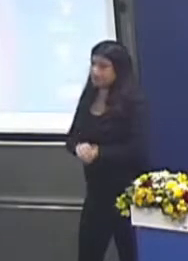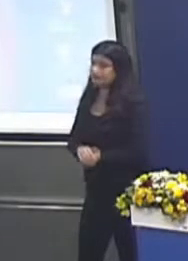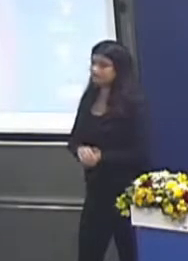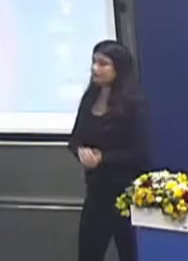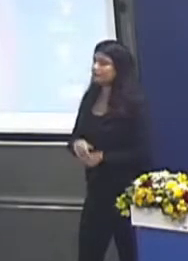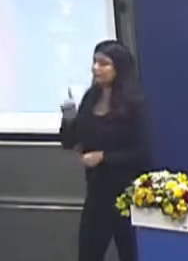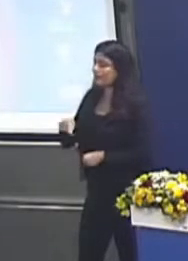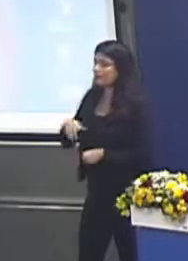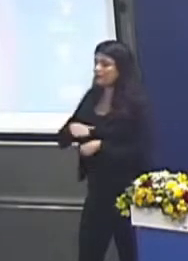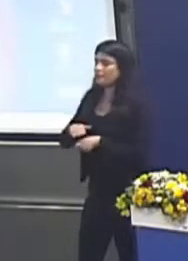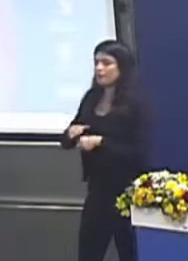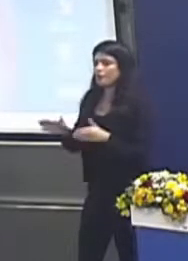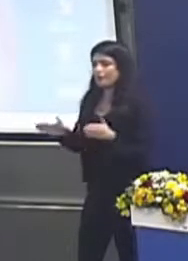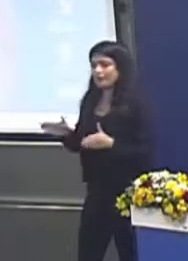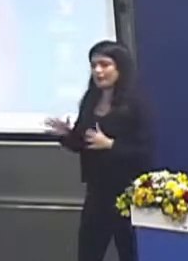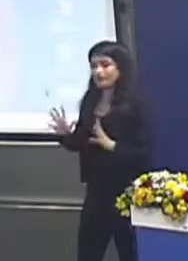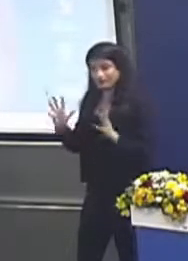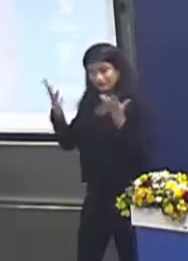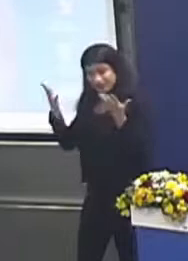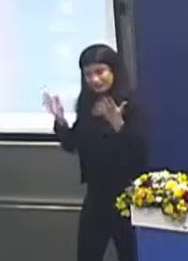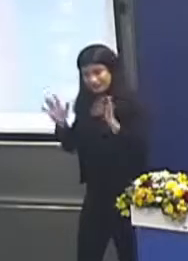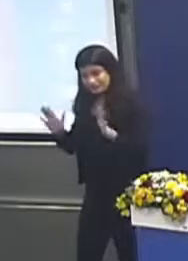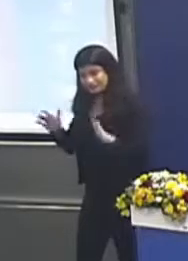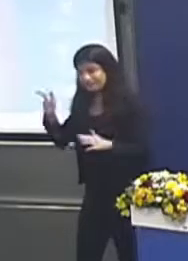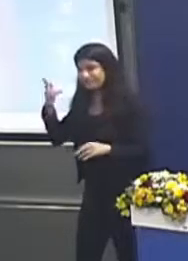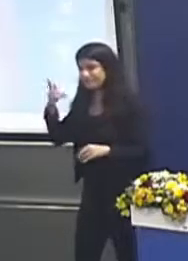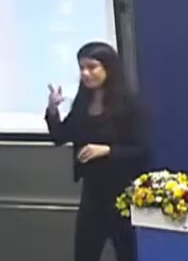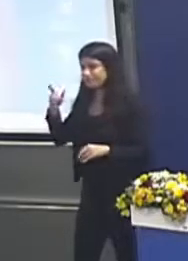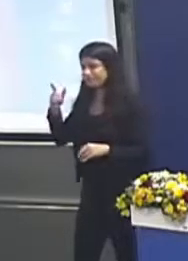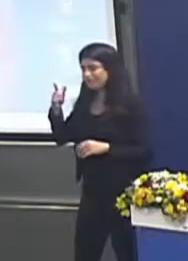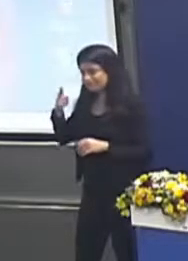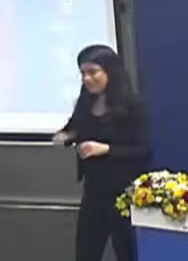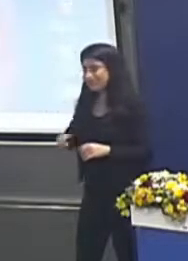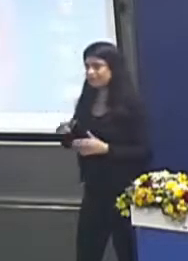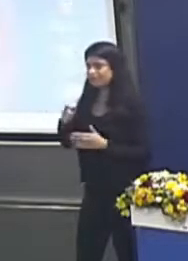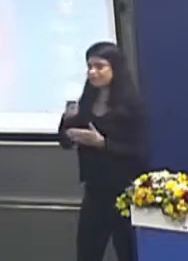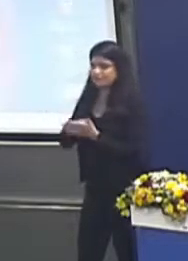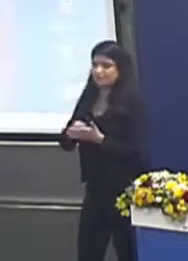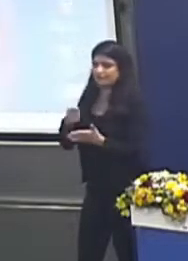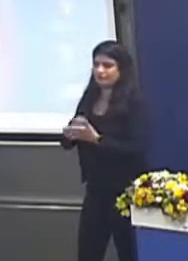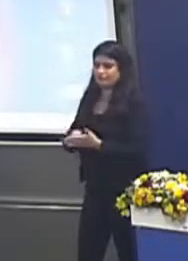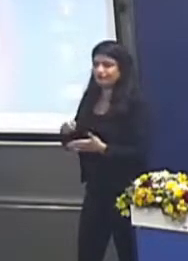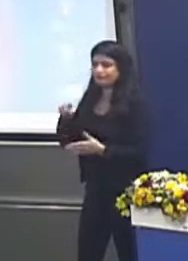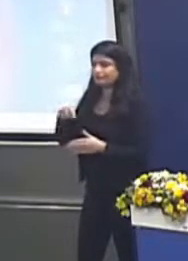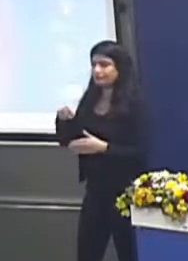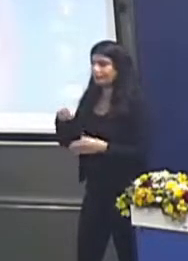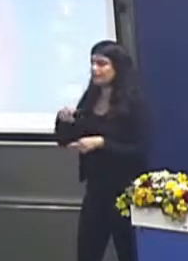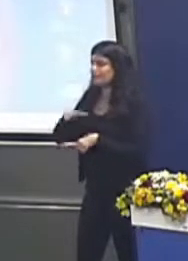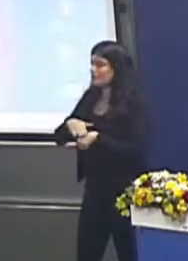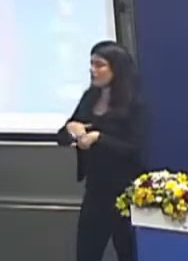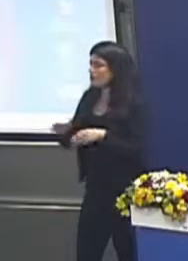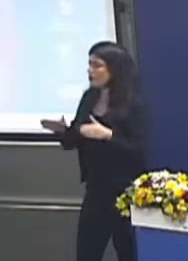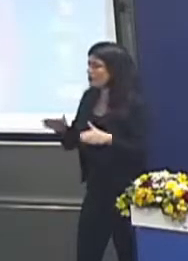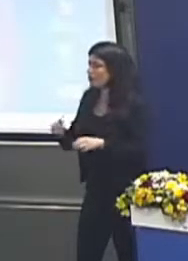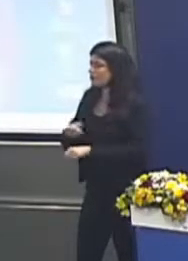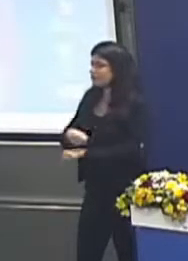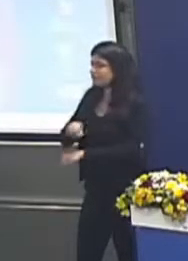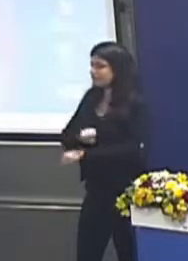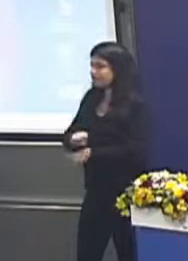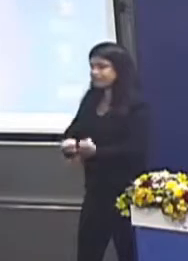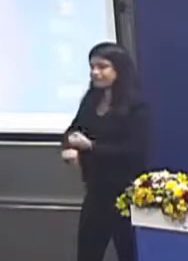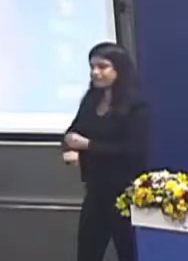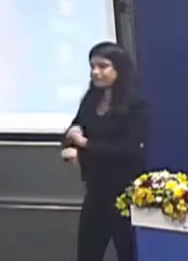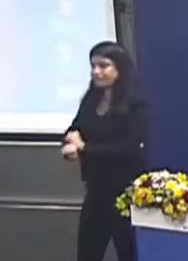esse é um momento de festa, mas é muito mais um momento de luta. Esse é um momento de arregaçar as mangas